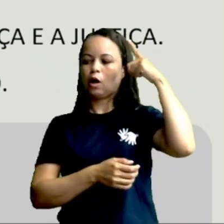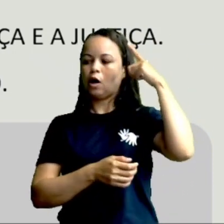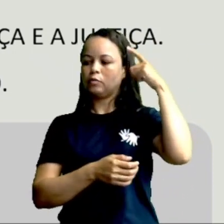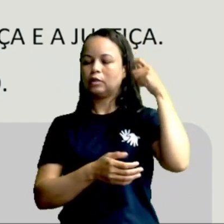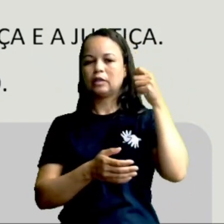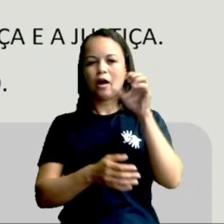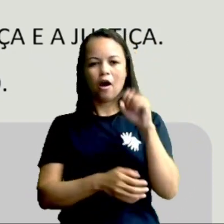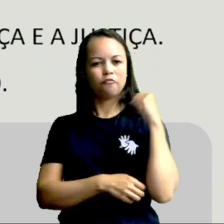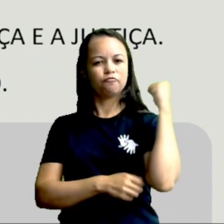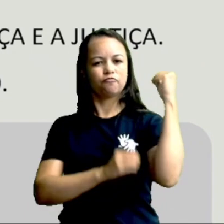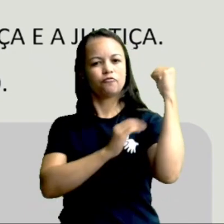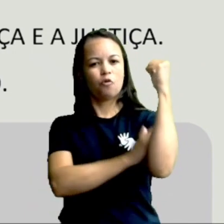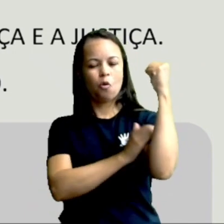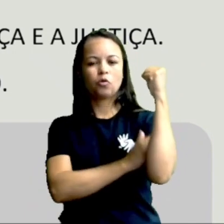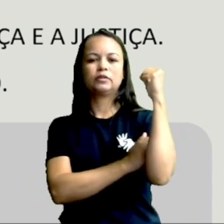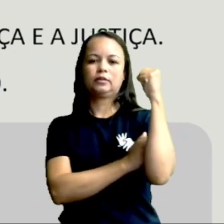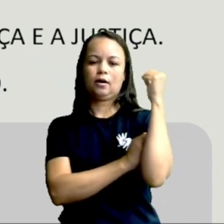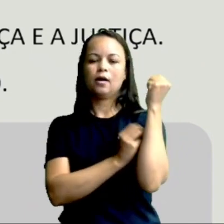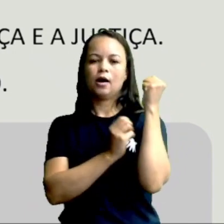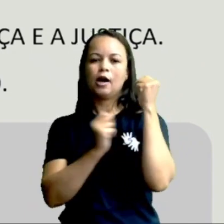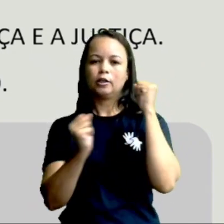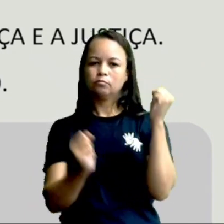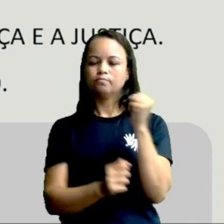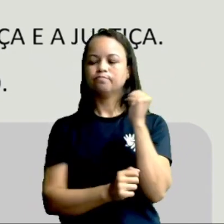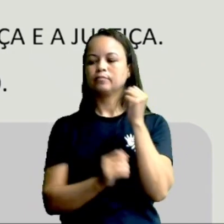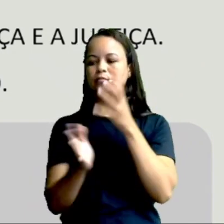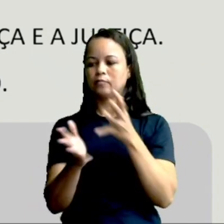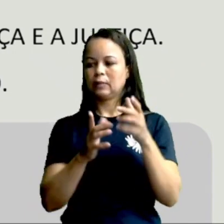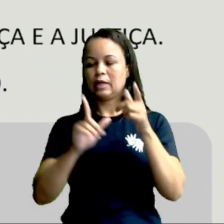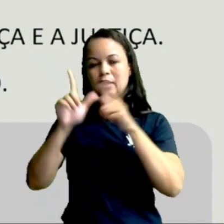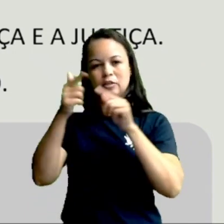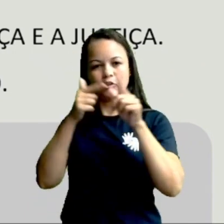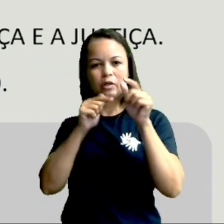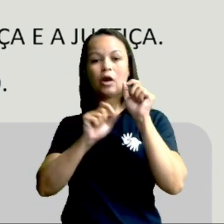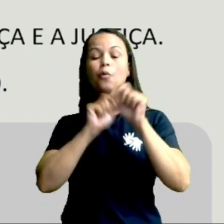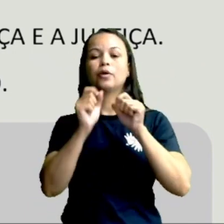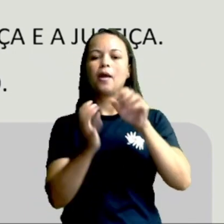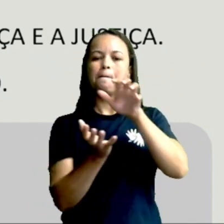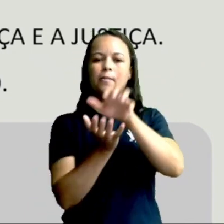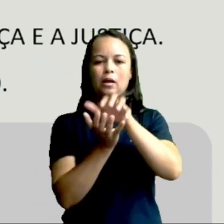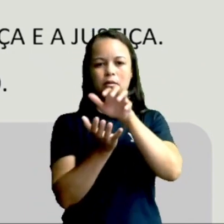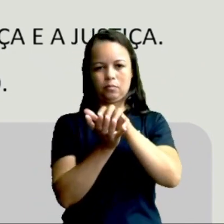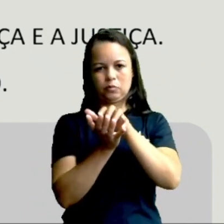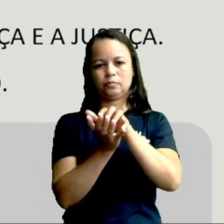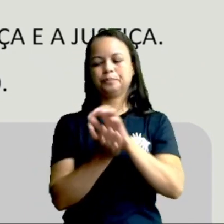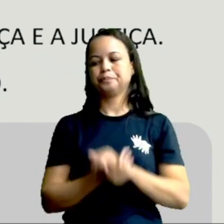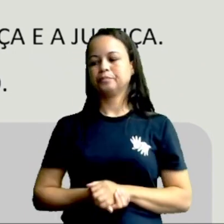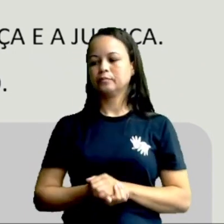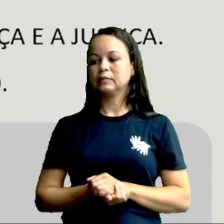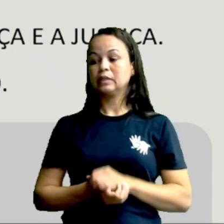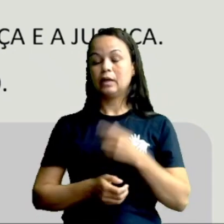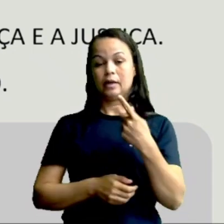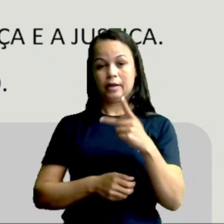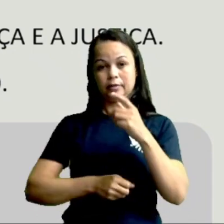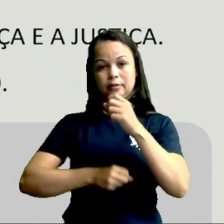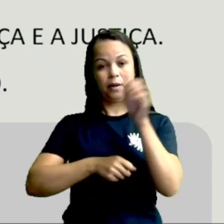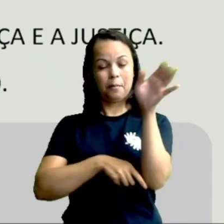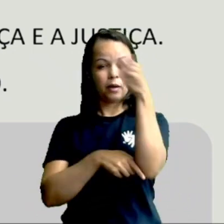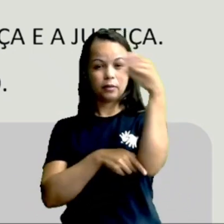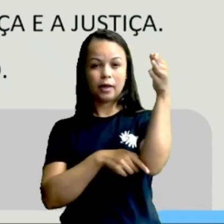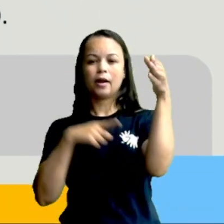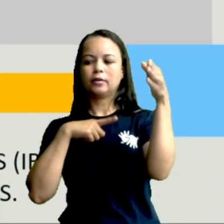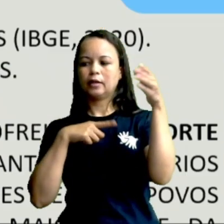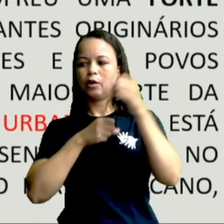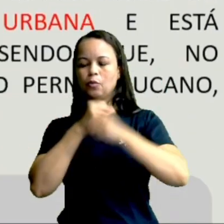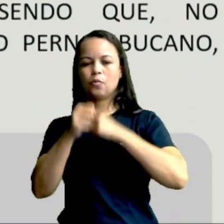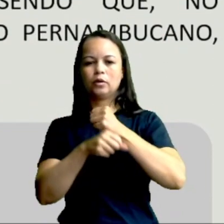é Pernambuco. Então, gente, essa bandeira é a bandeira que a gente tem desde 1817. Essa é a bandeira